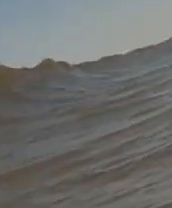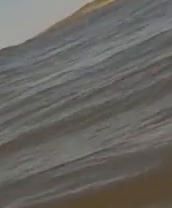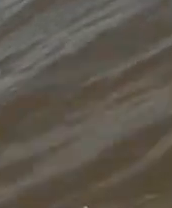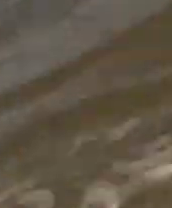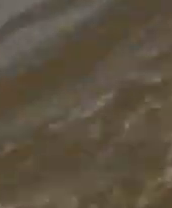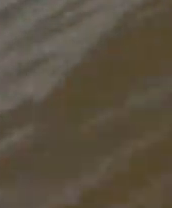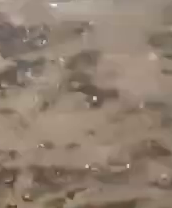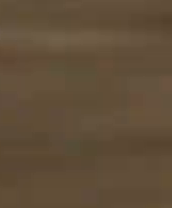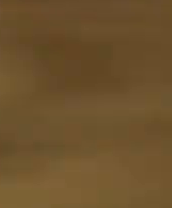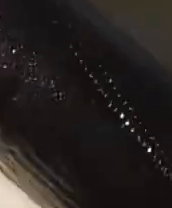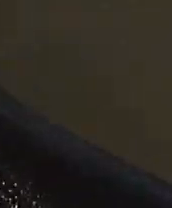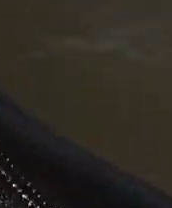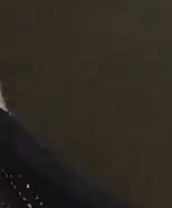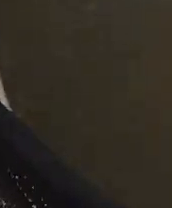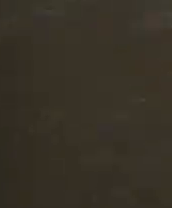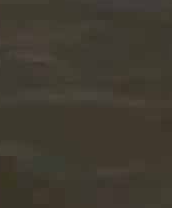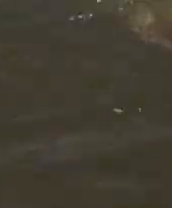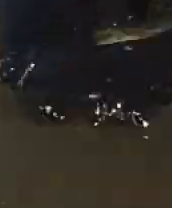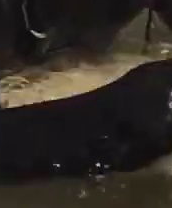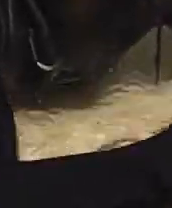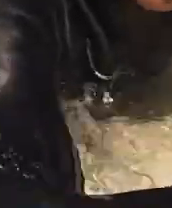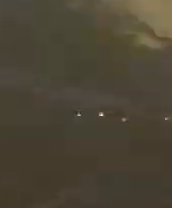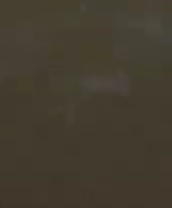Luan desliza em uma onda e para ao lado de Alfonso.